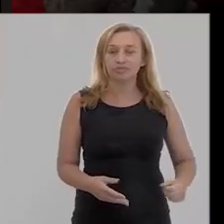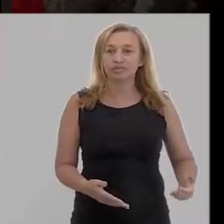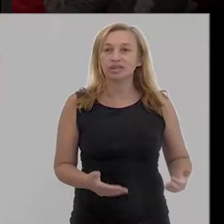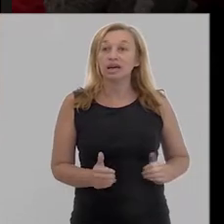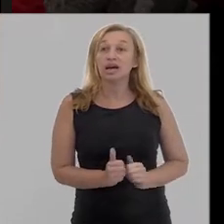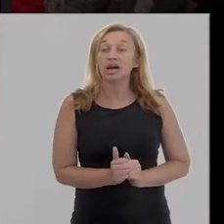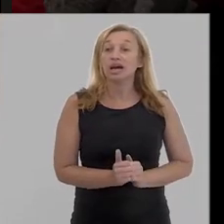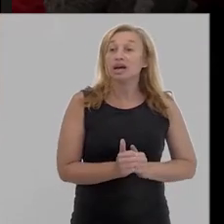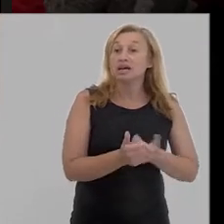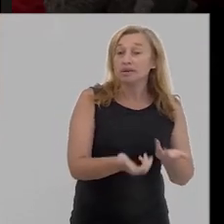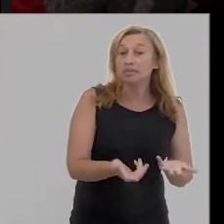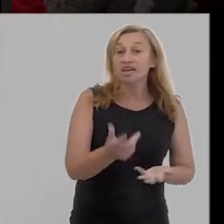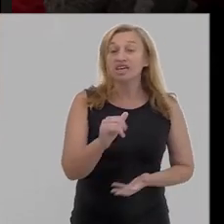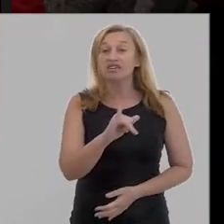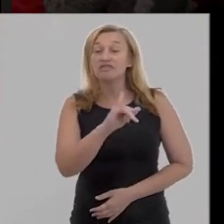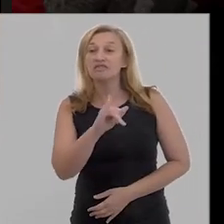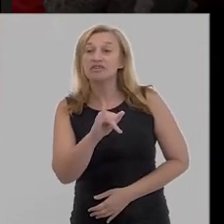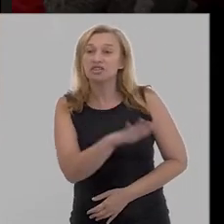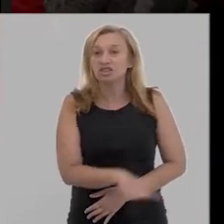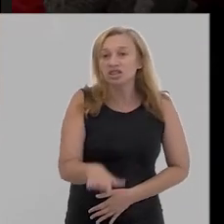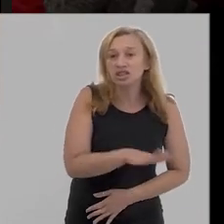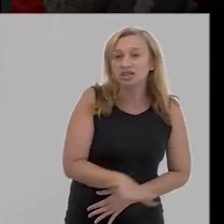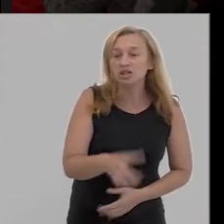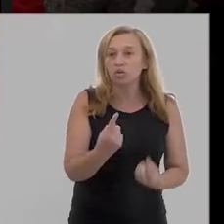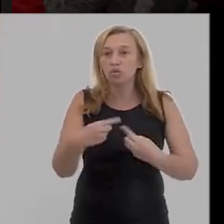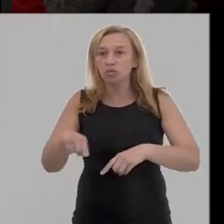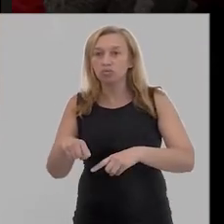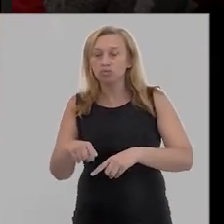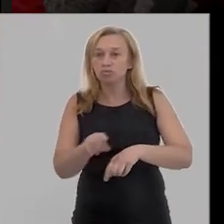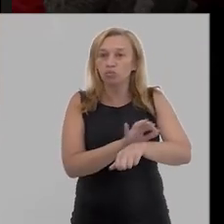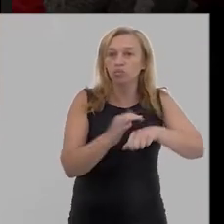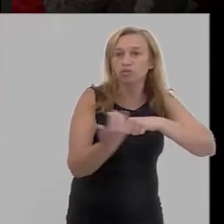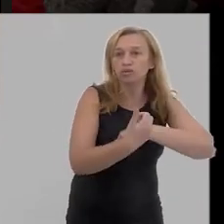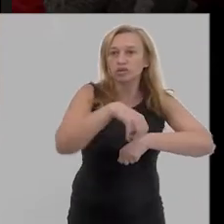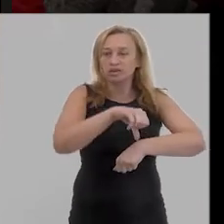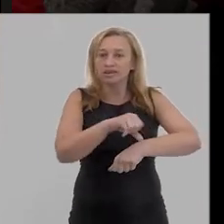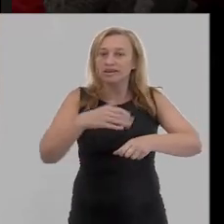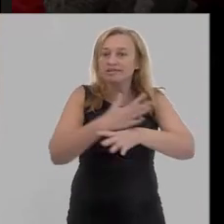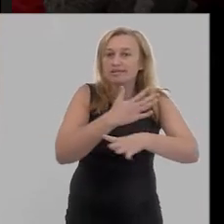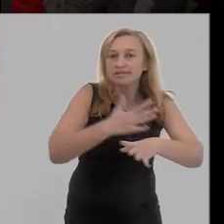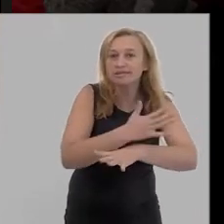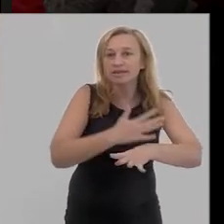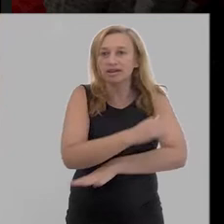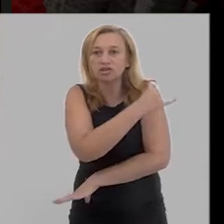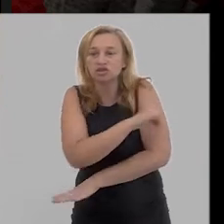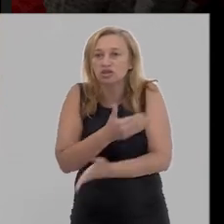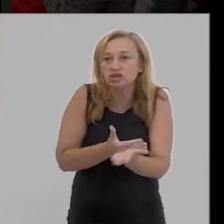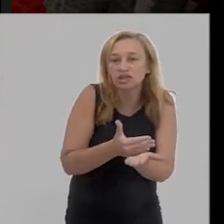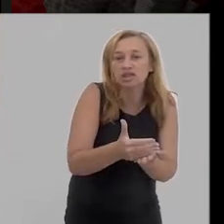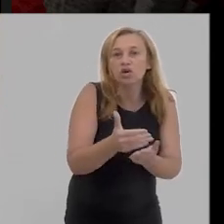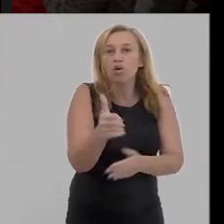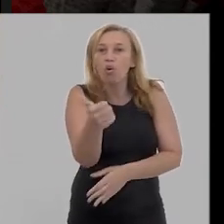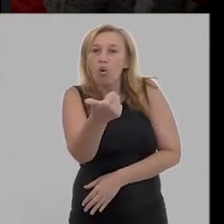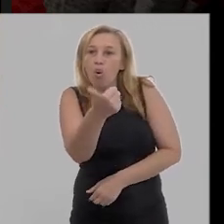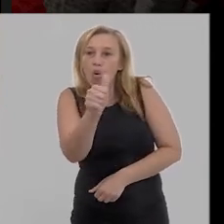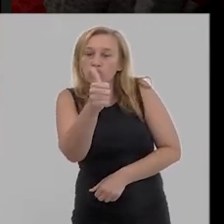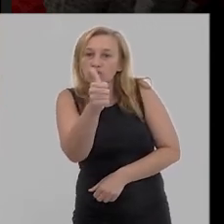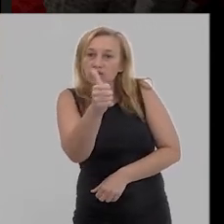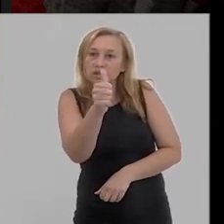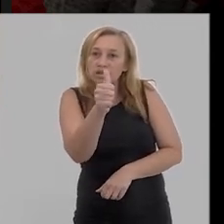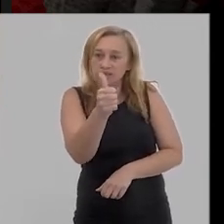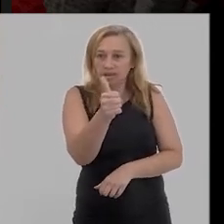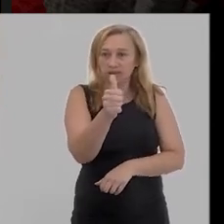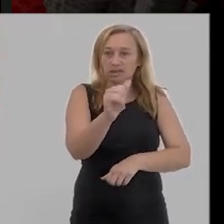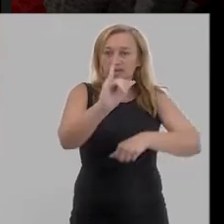A campanha de imunização infantil contra a Covid-19 teve início na cidade do Rio de Janeiro e em mais 11 capitais.